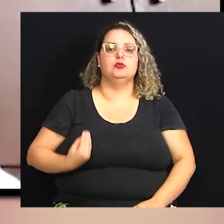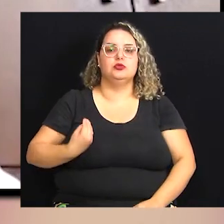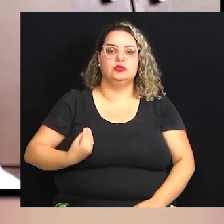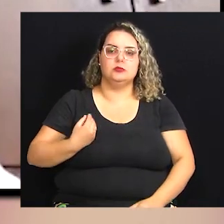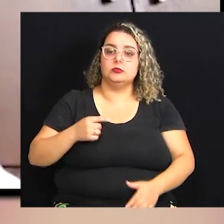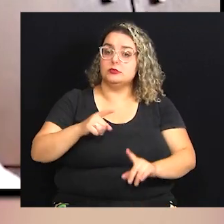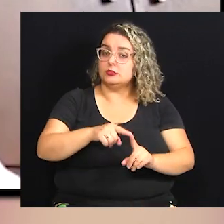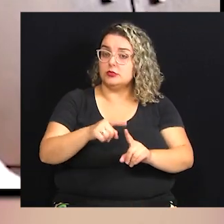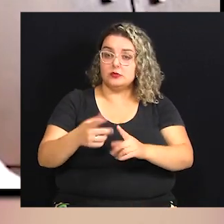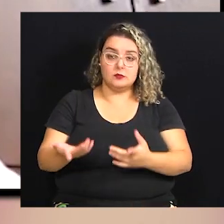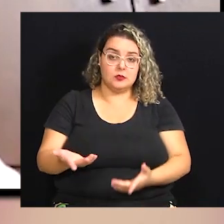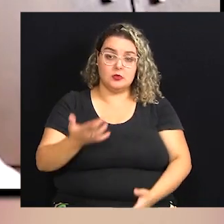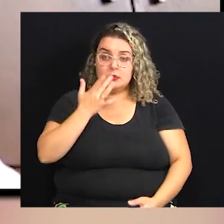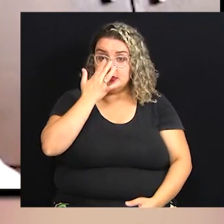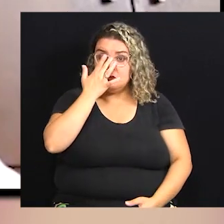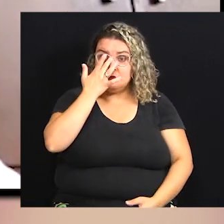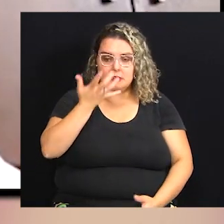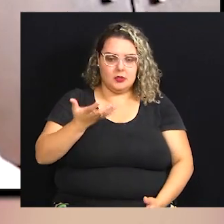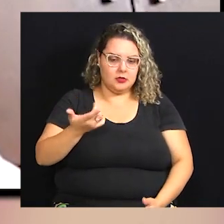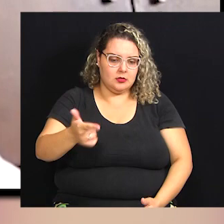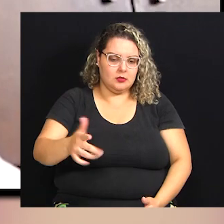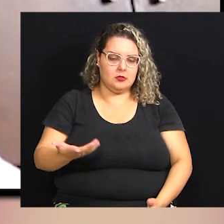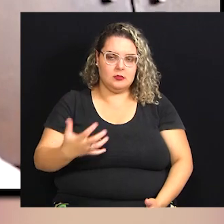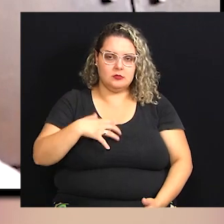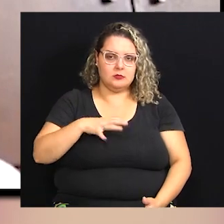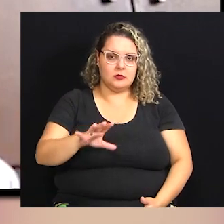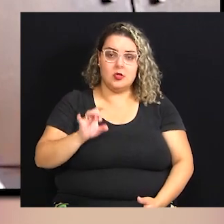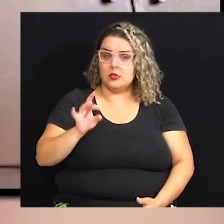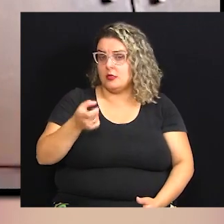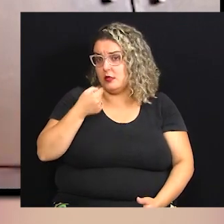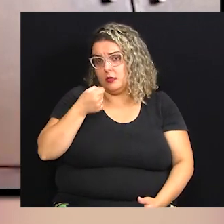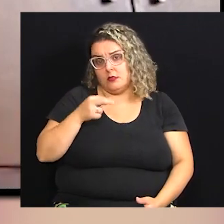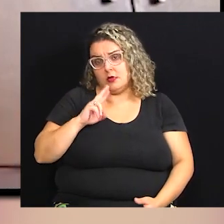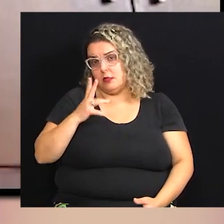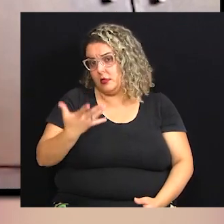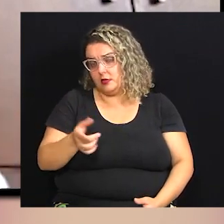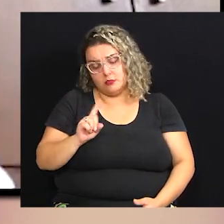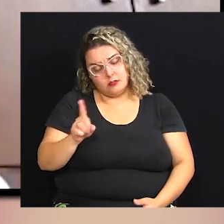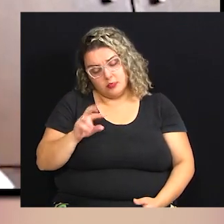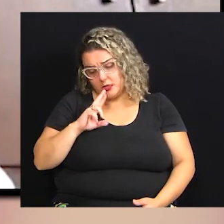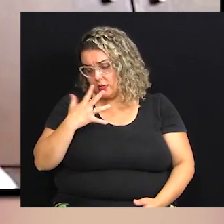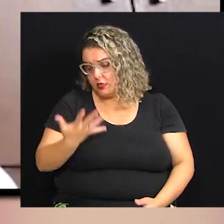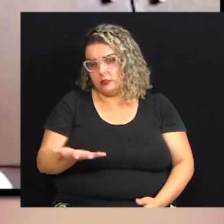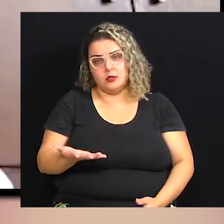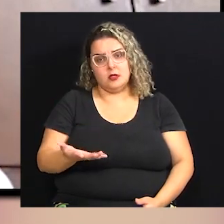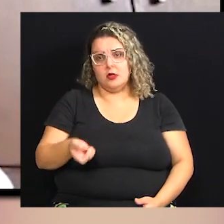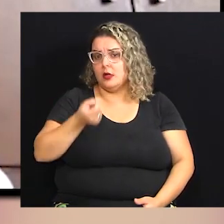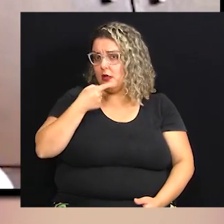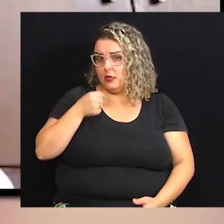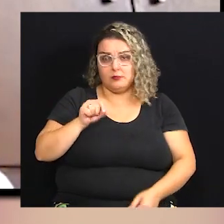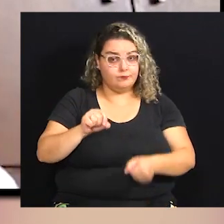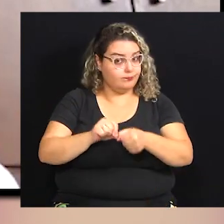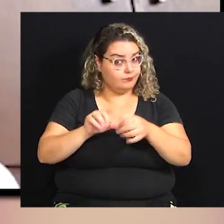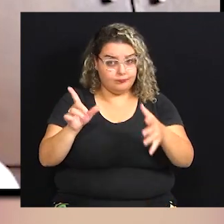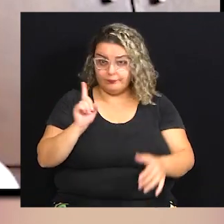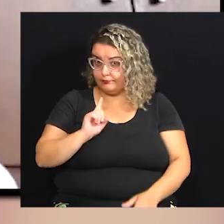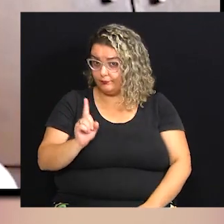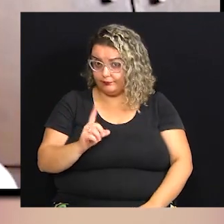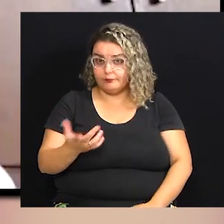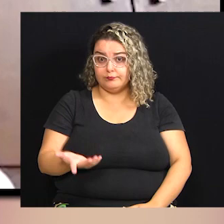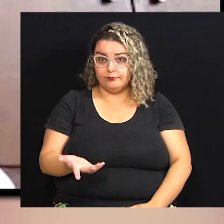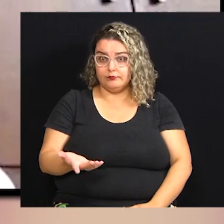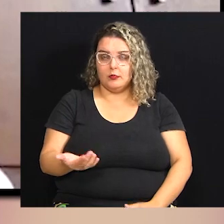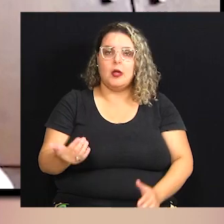vida. Não adianta querer continuar da mesma forma e achar que só remédio vai resolver, porque não vai resolver. Remédio não é